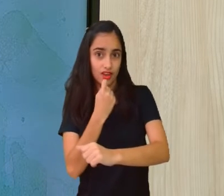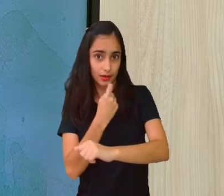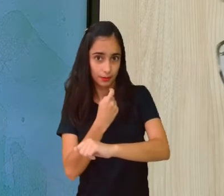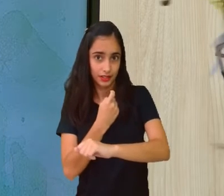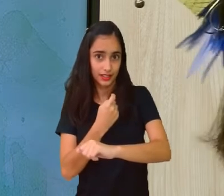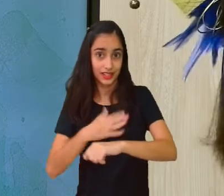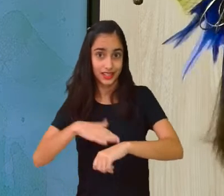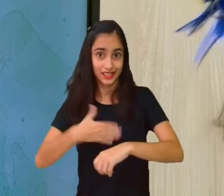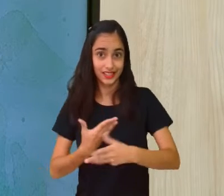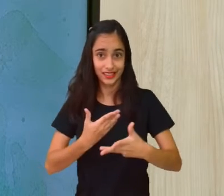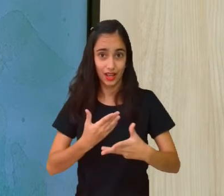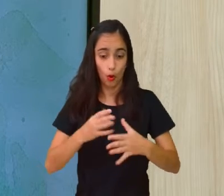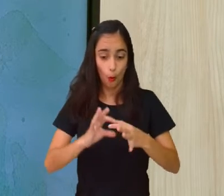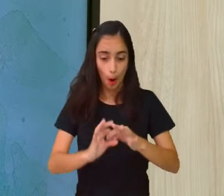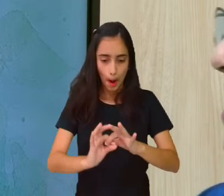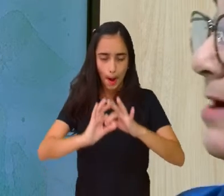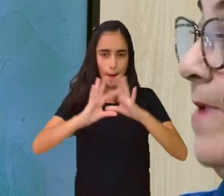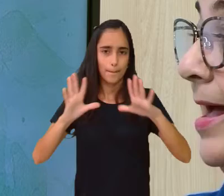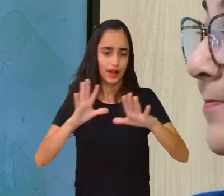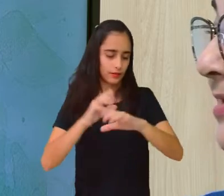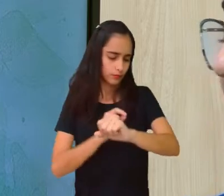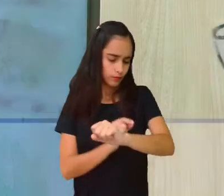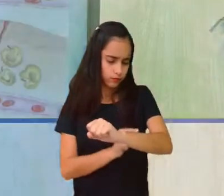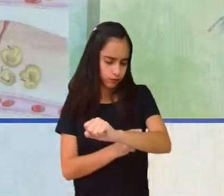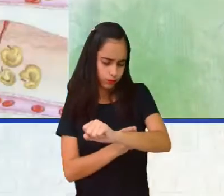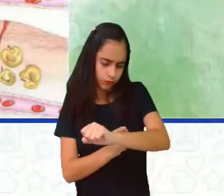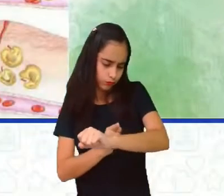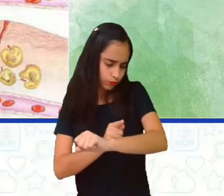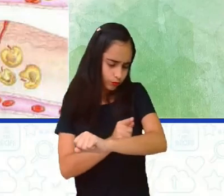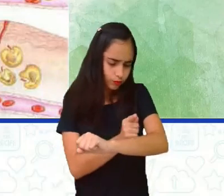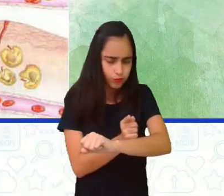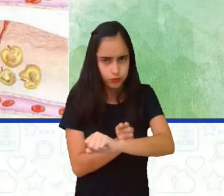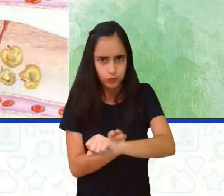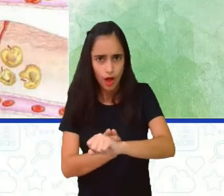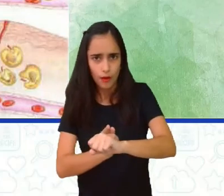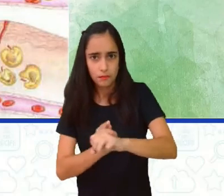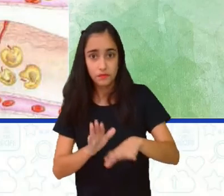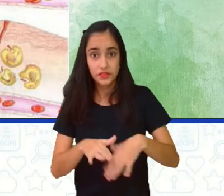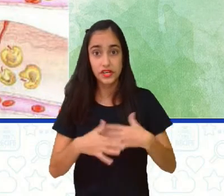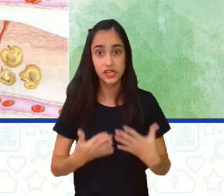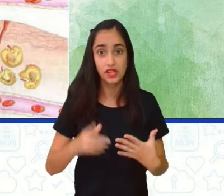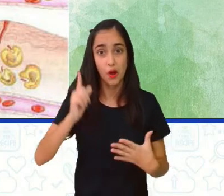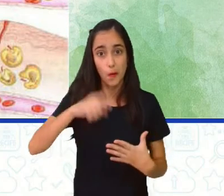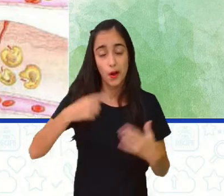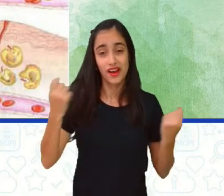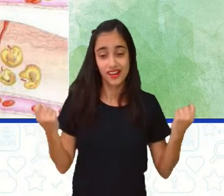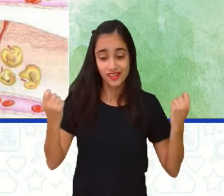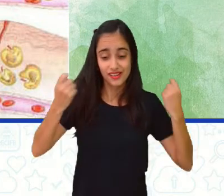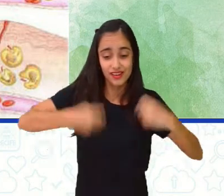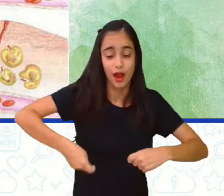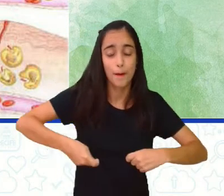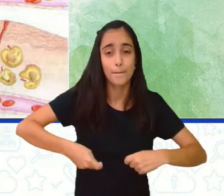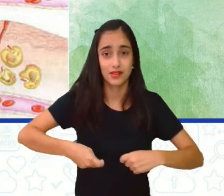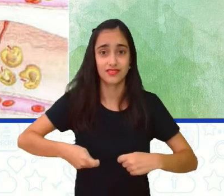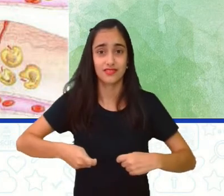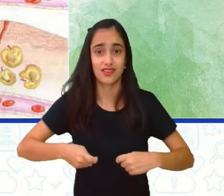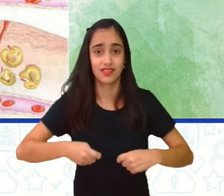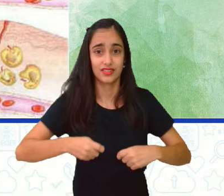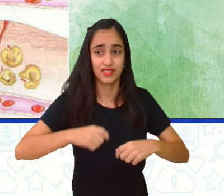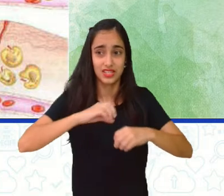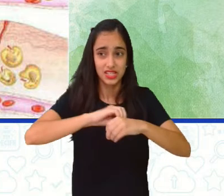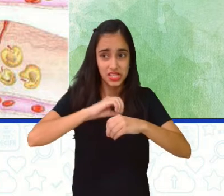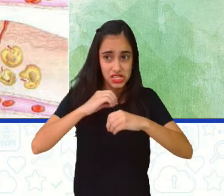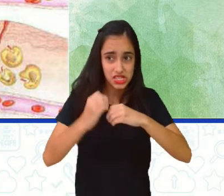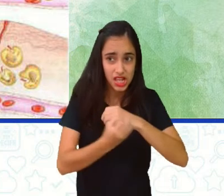para poder destruir. Então, é uma capacidade que esse tipo de célula tem de sair da corrente